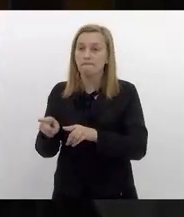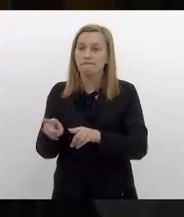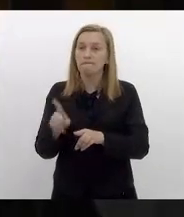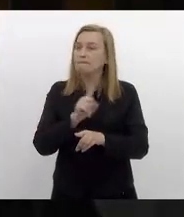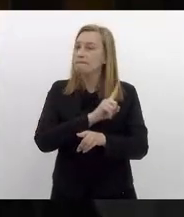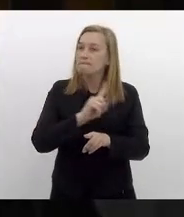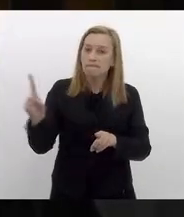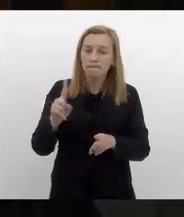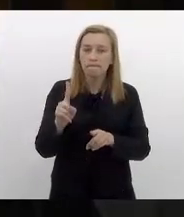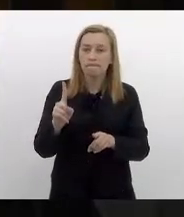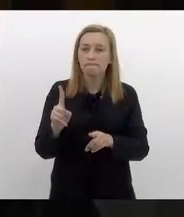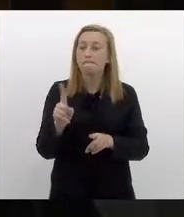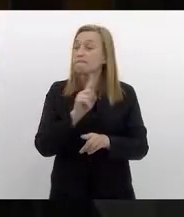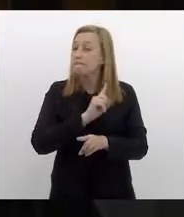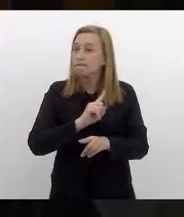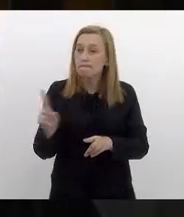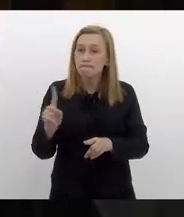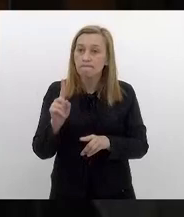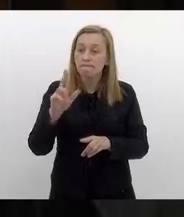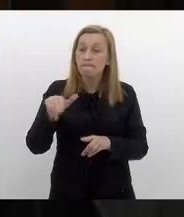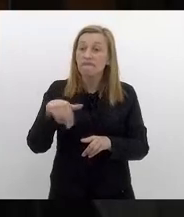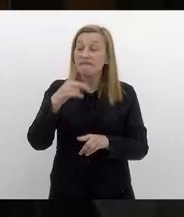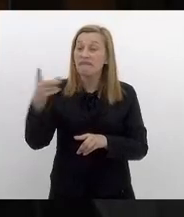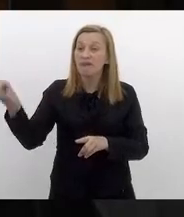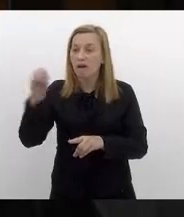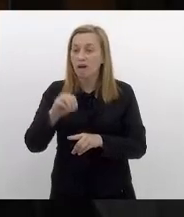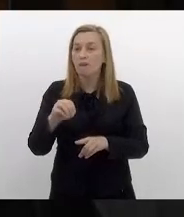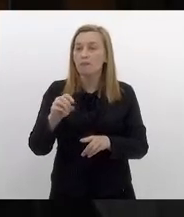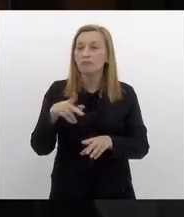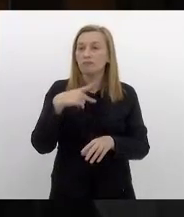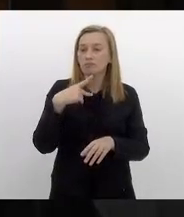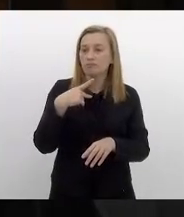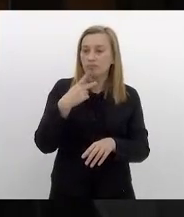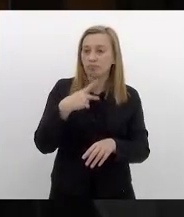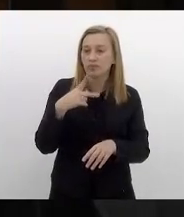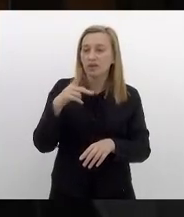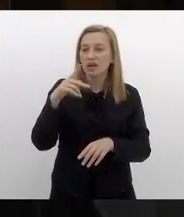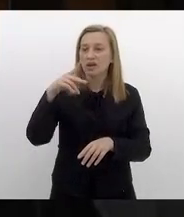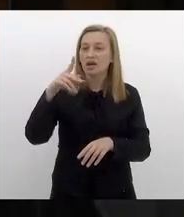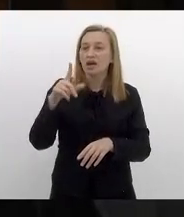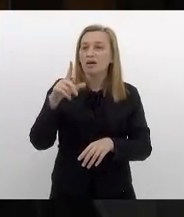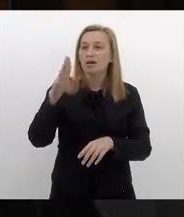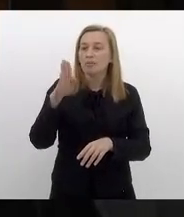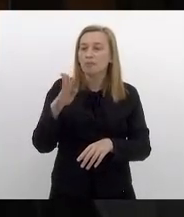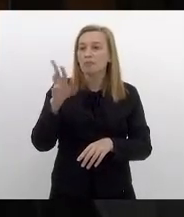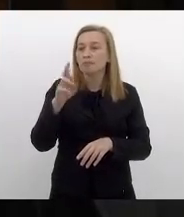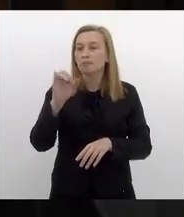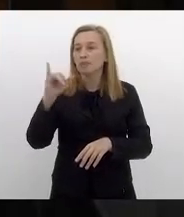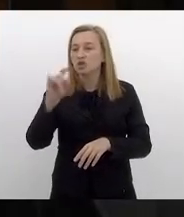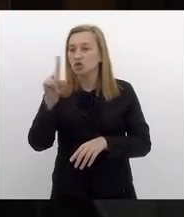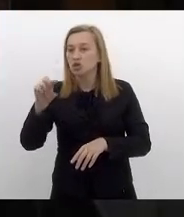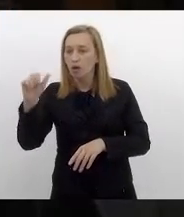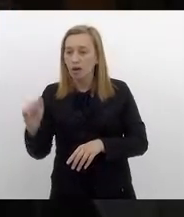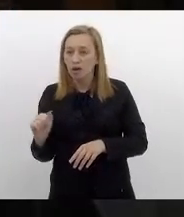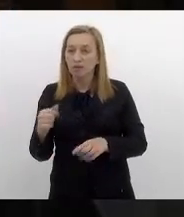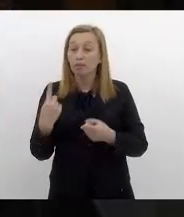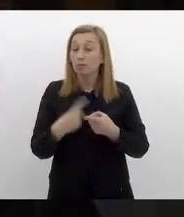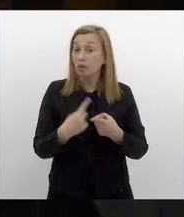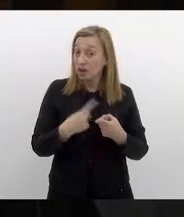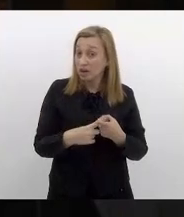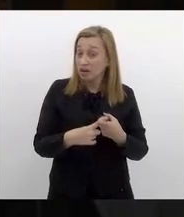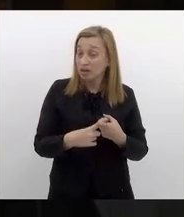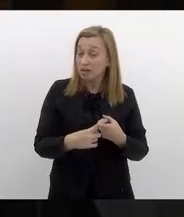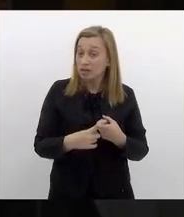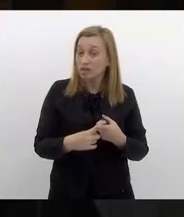não rotundo, é um não rotundo, como diria o velho Brizola, a esse pacote de maldades na sua totalidade. Até porque